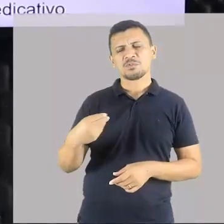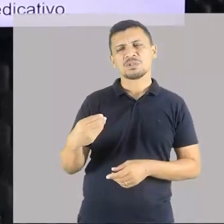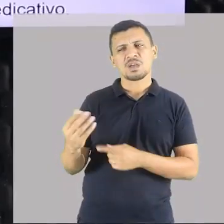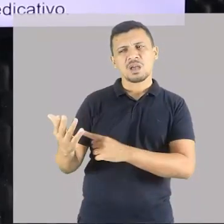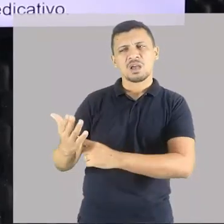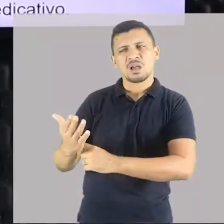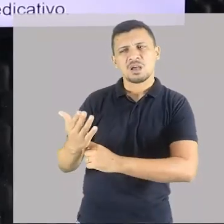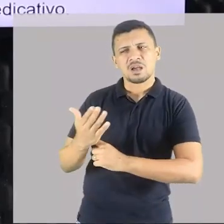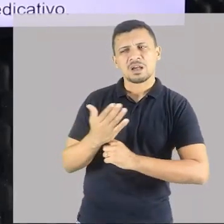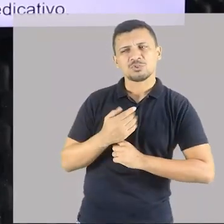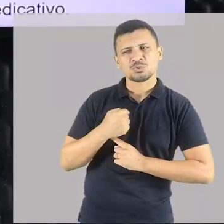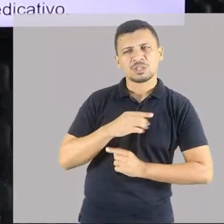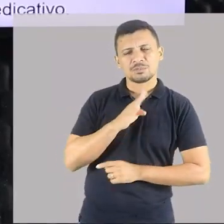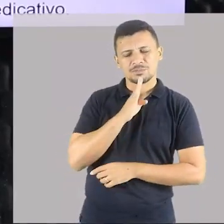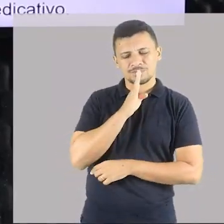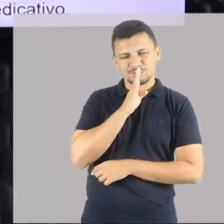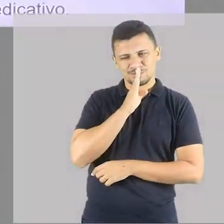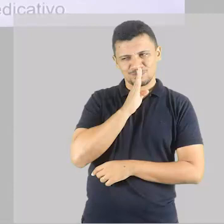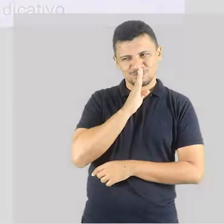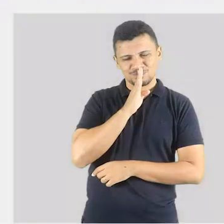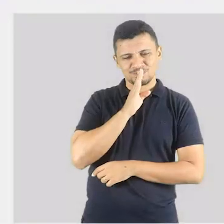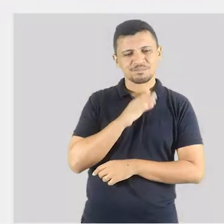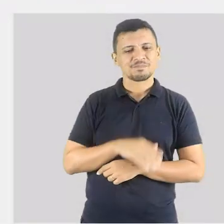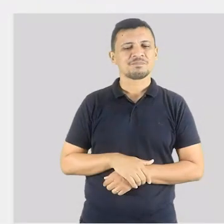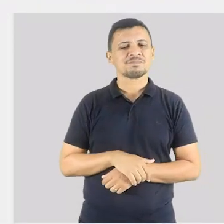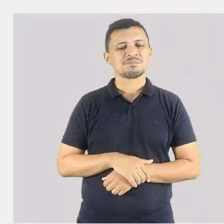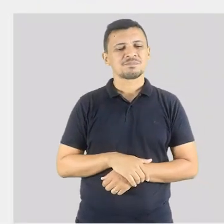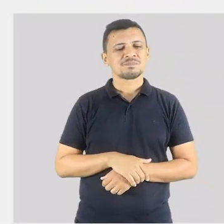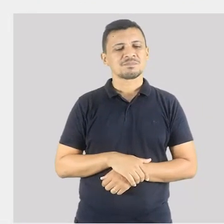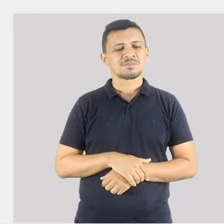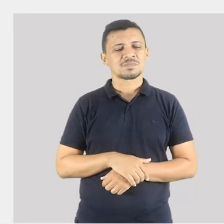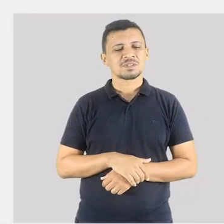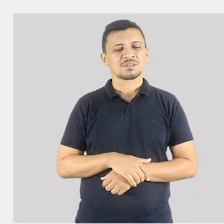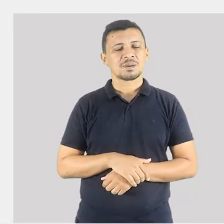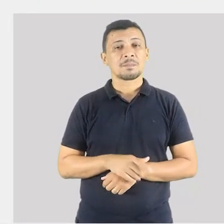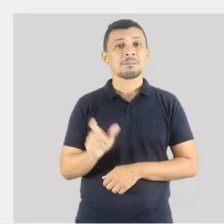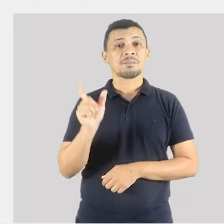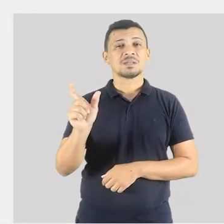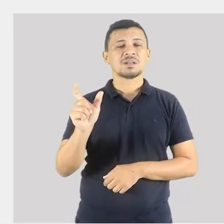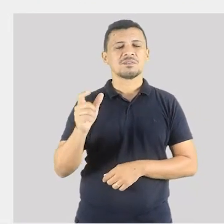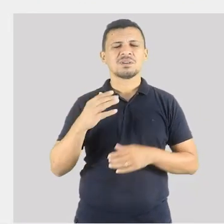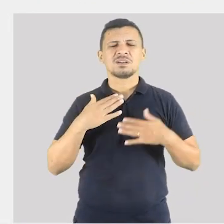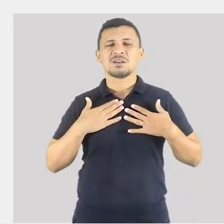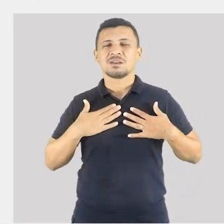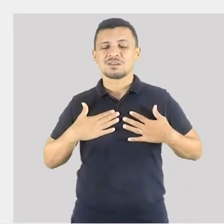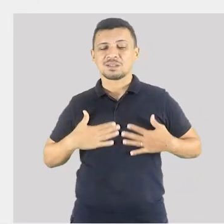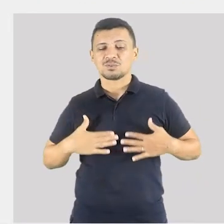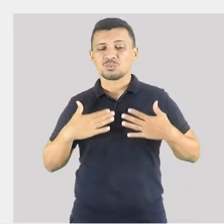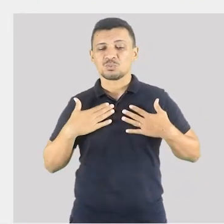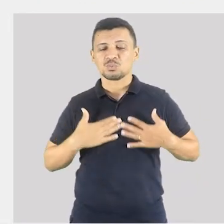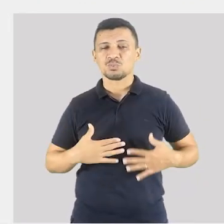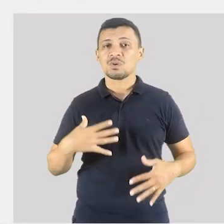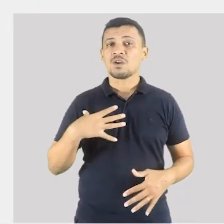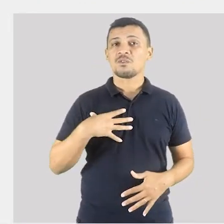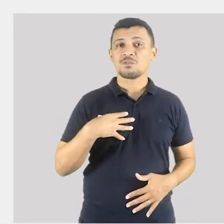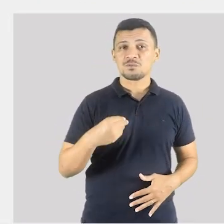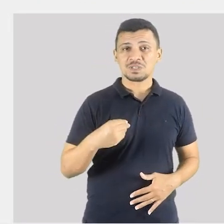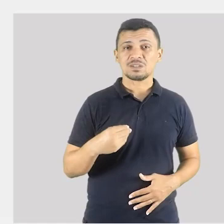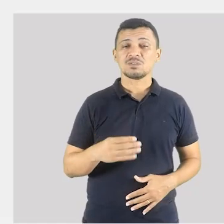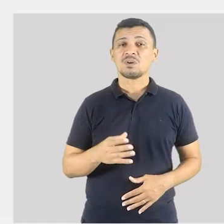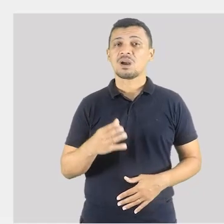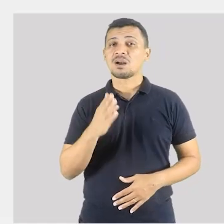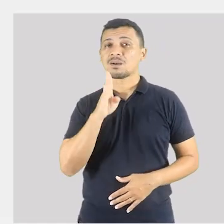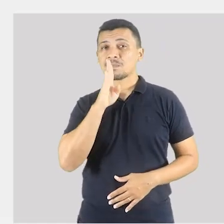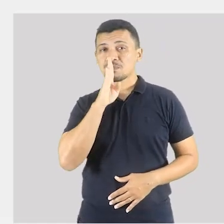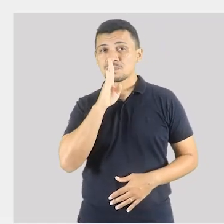ajudar-me a ficar calado, certo? E vamos ver o que ele pede. As palavras quietude, filho